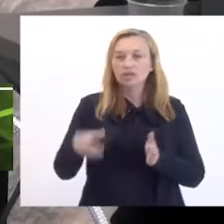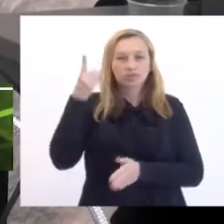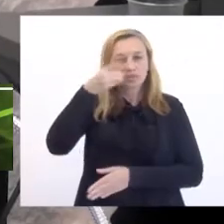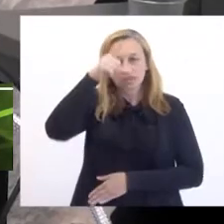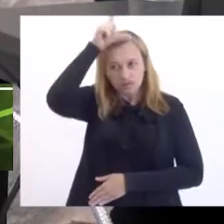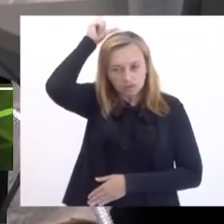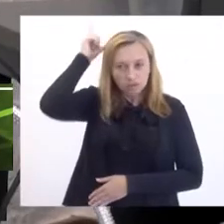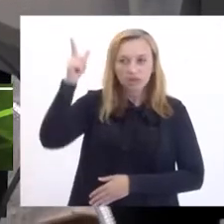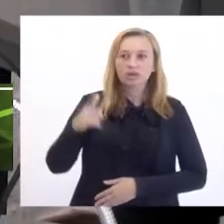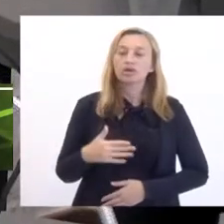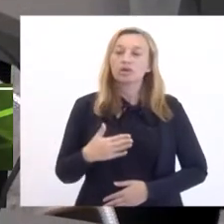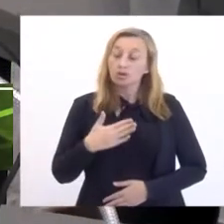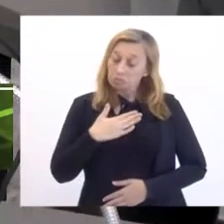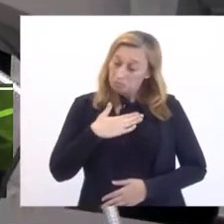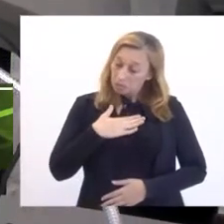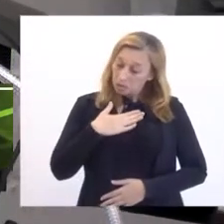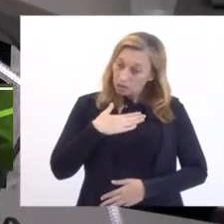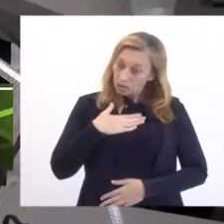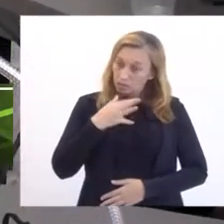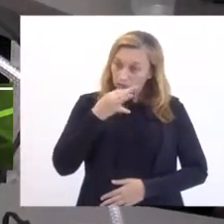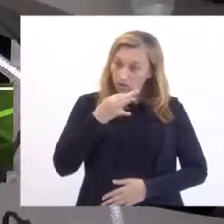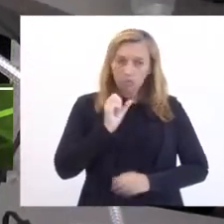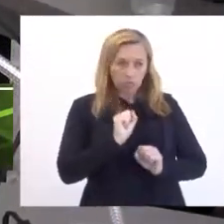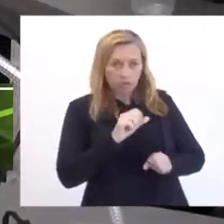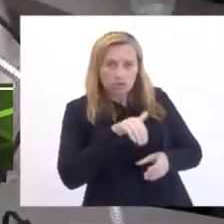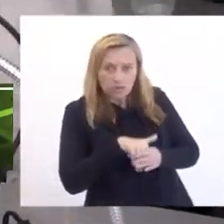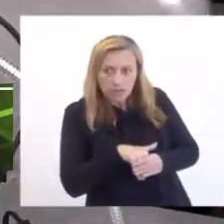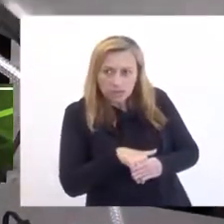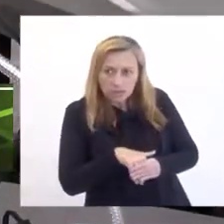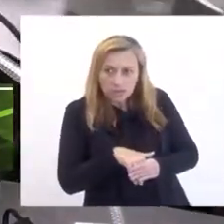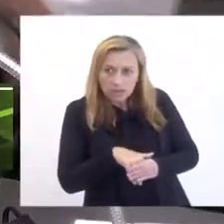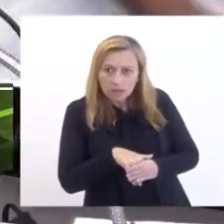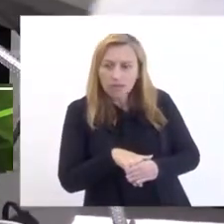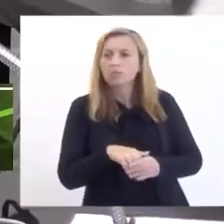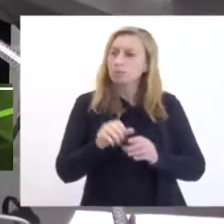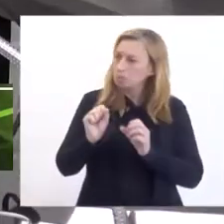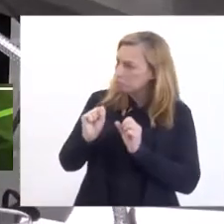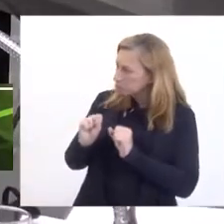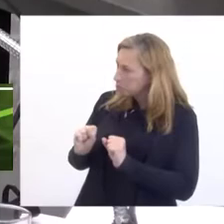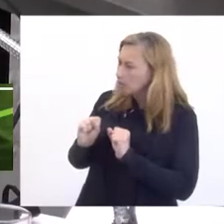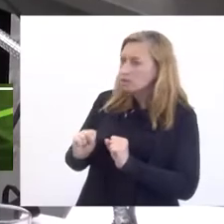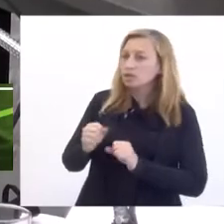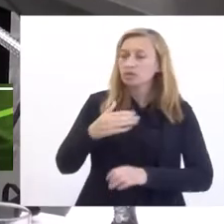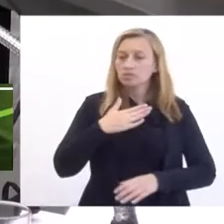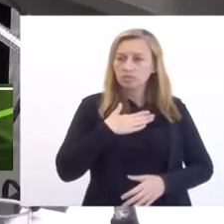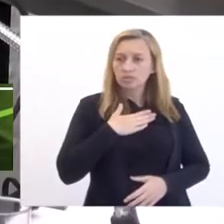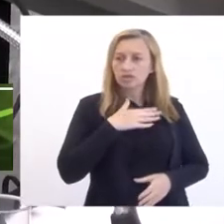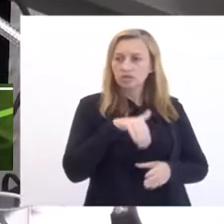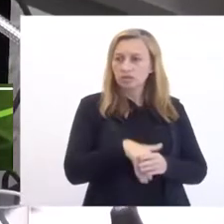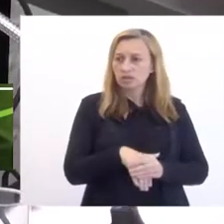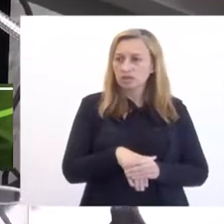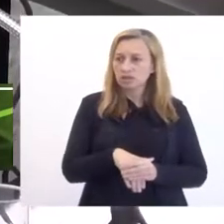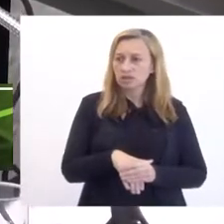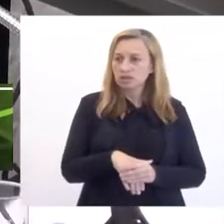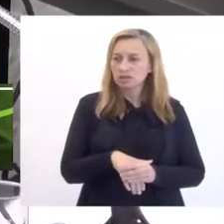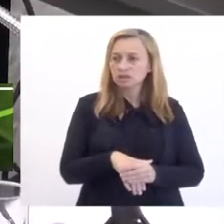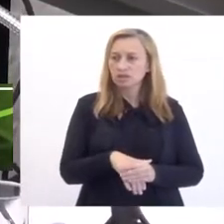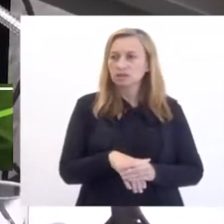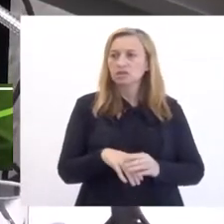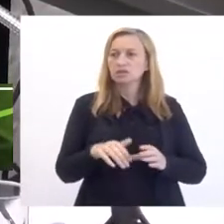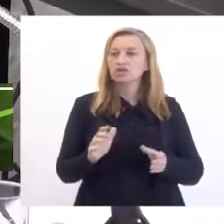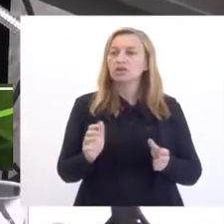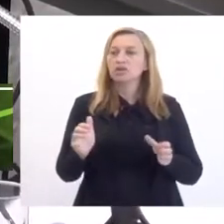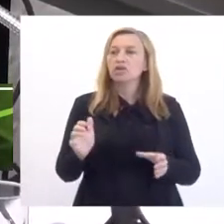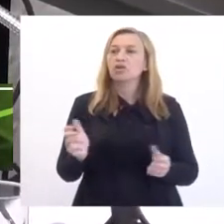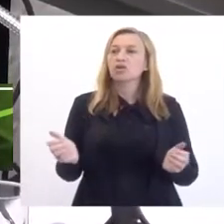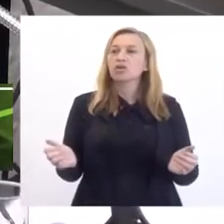Paulo. O meu encaminhamento... Posso votar, deputado Luiz Paulo? Pode. O meu encaminhamento é que as contas sejam votadas